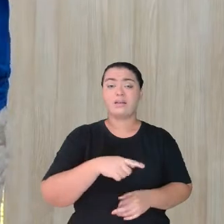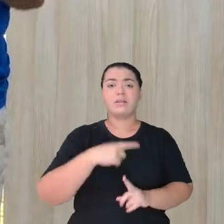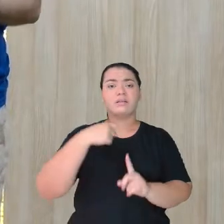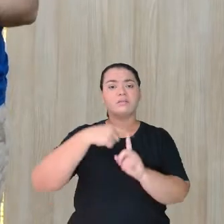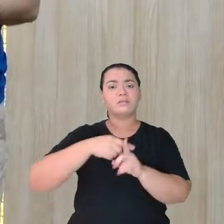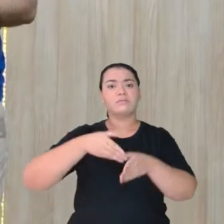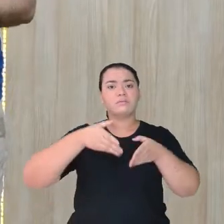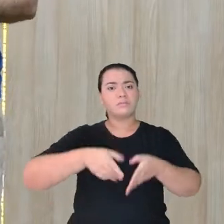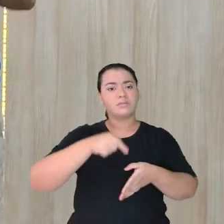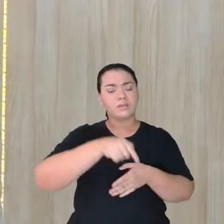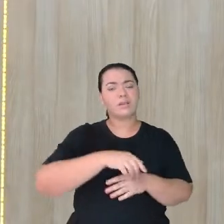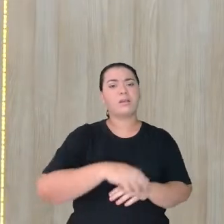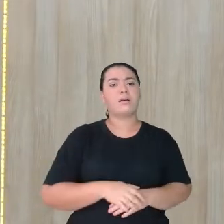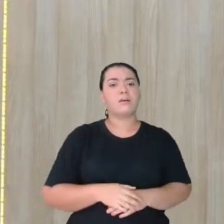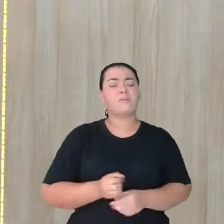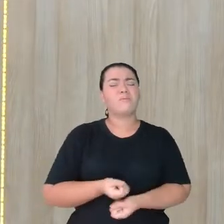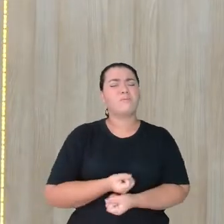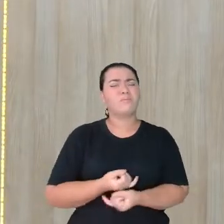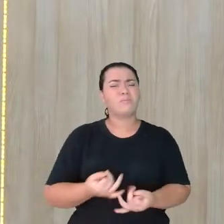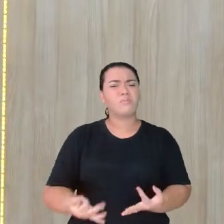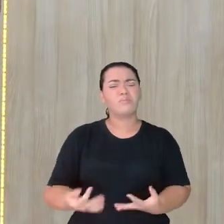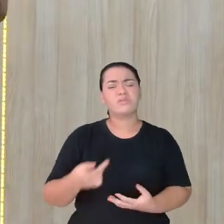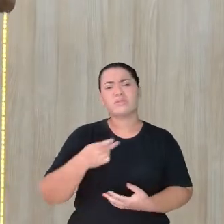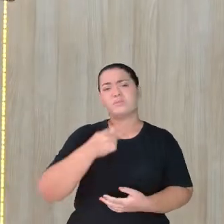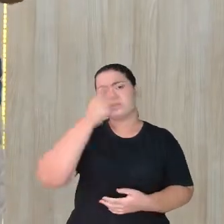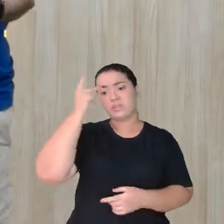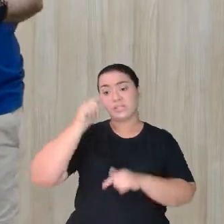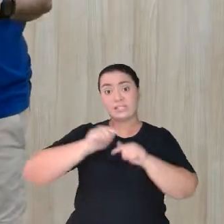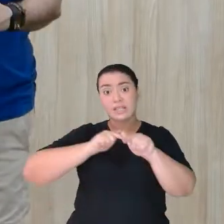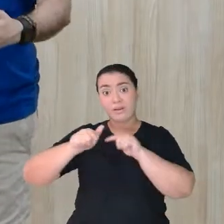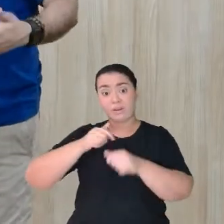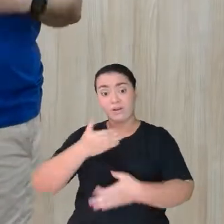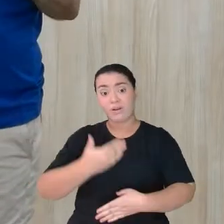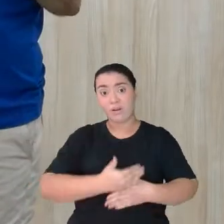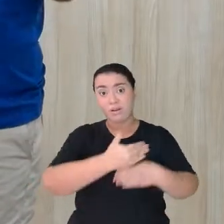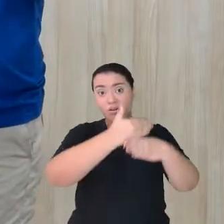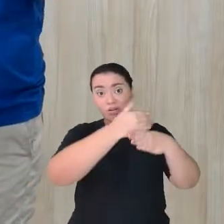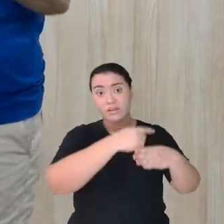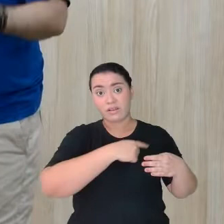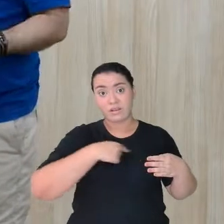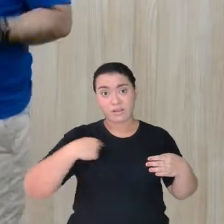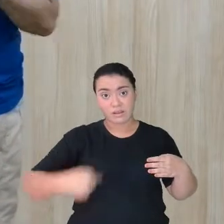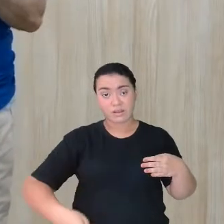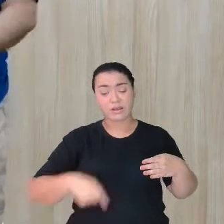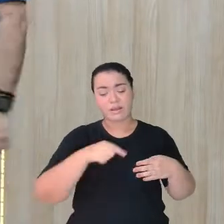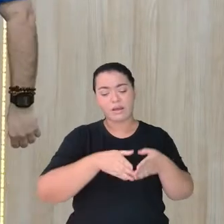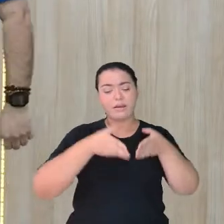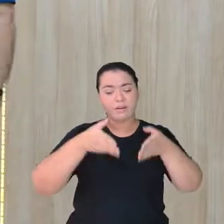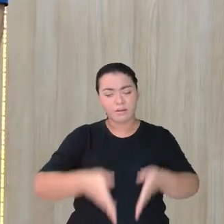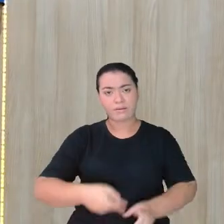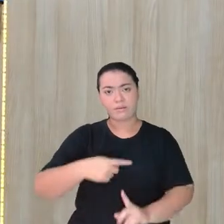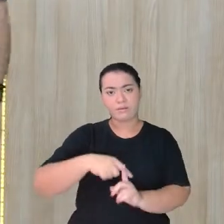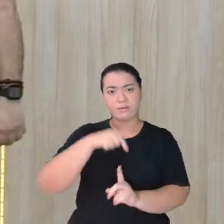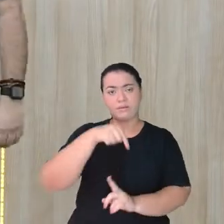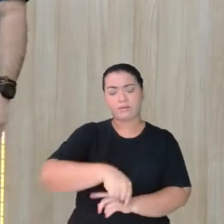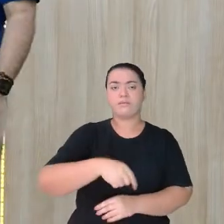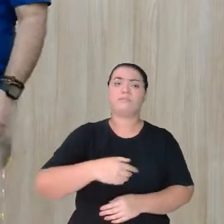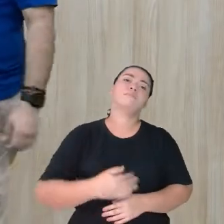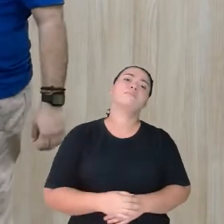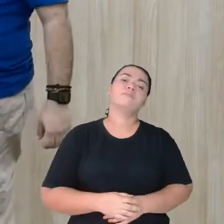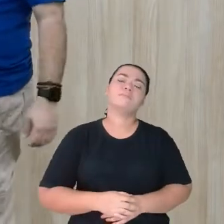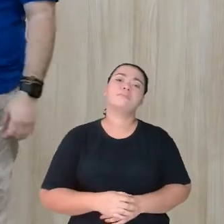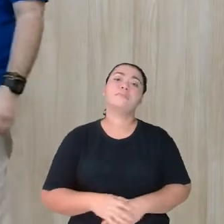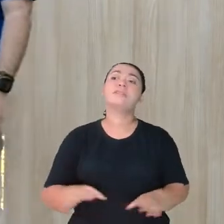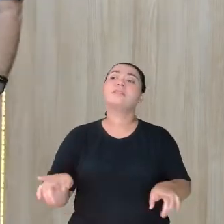Muitos trabalhadores que trabalharam na muralha, na construção da muralha da China foram ali sepultados, ok? Falamos